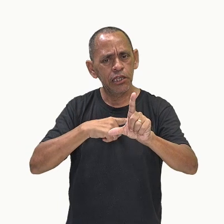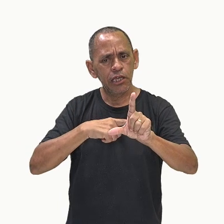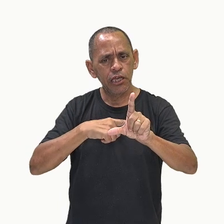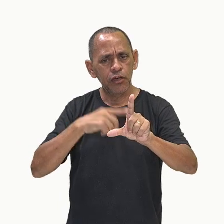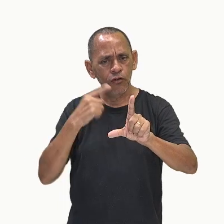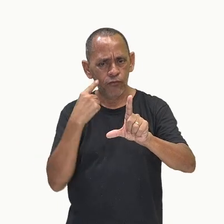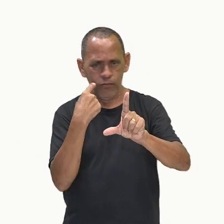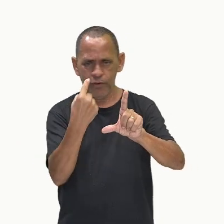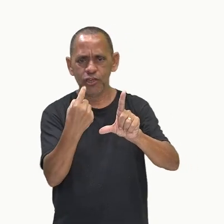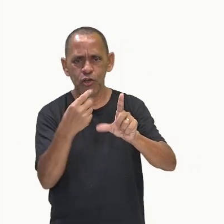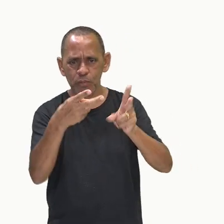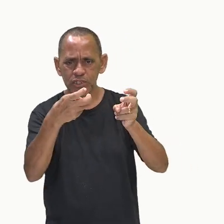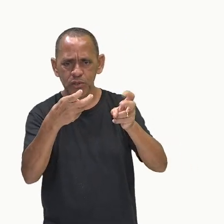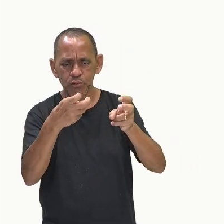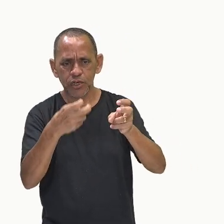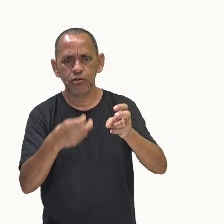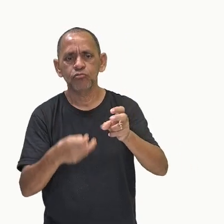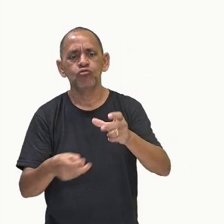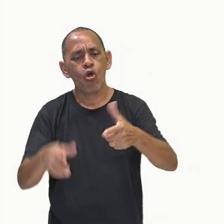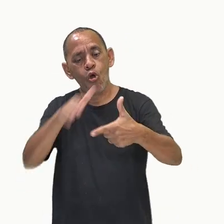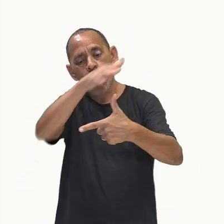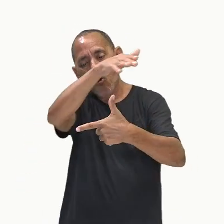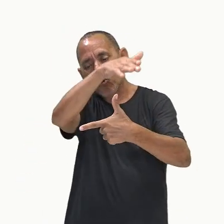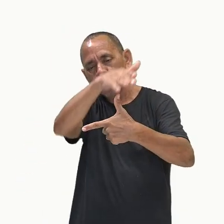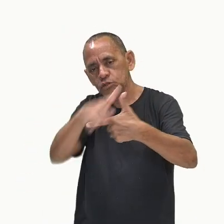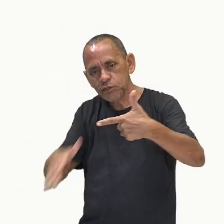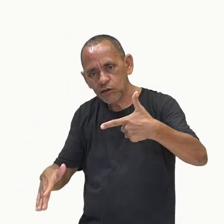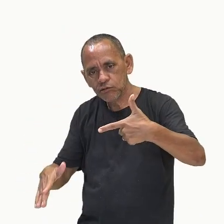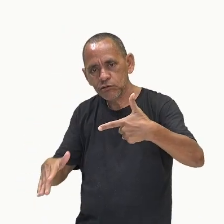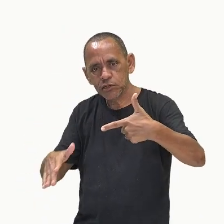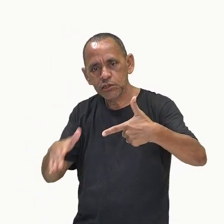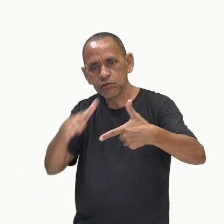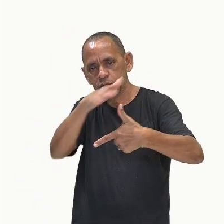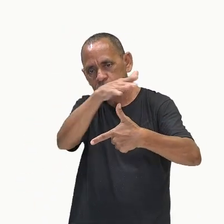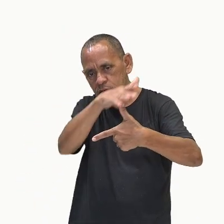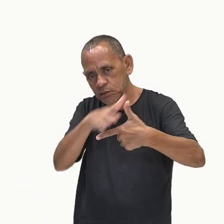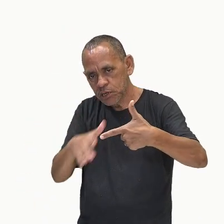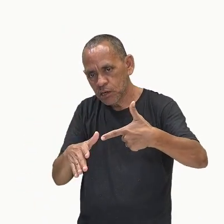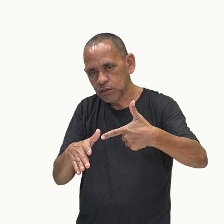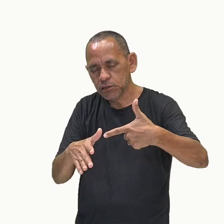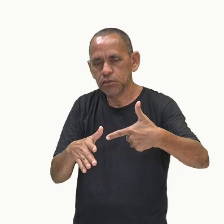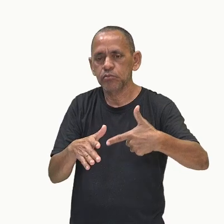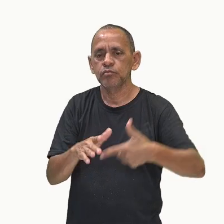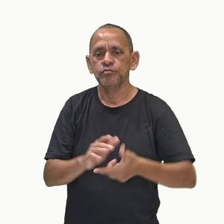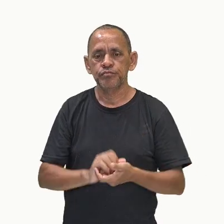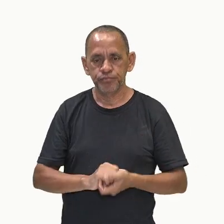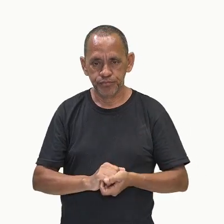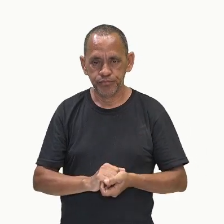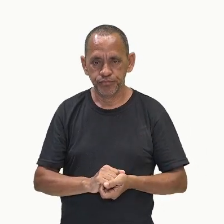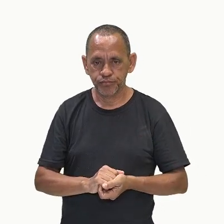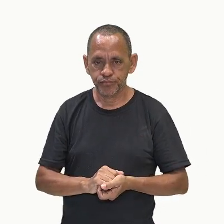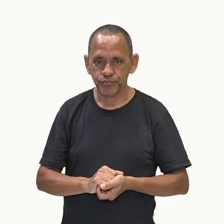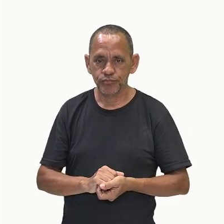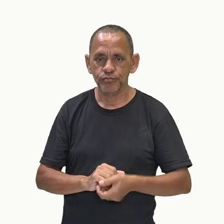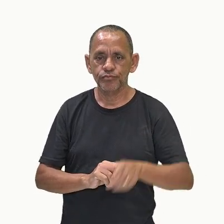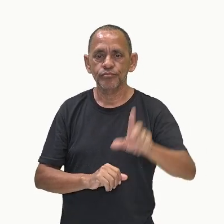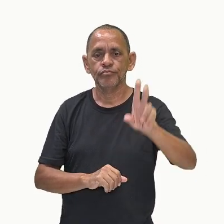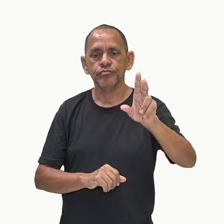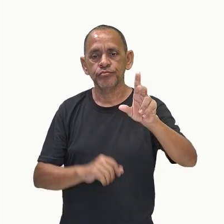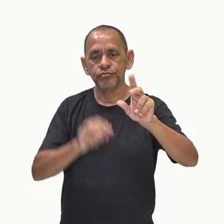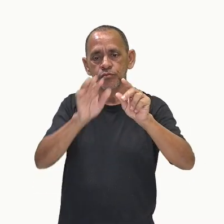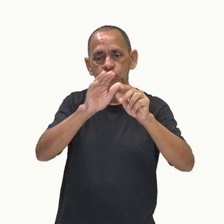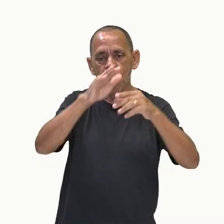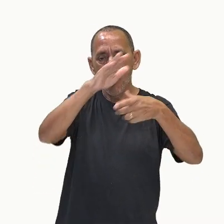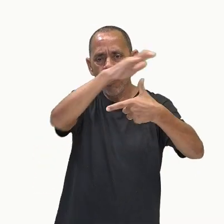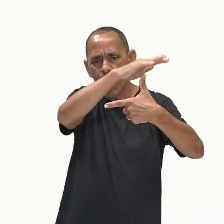3 unidades de medida e aqui nós temos 4 unidades de medida, certo? Aplicando o teorema